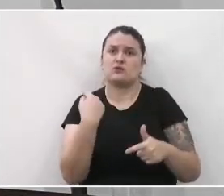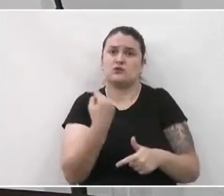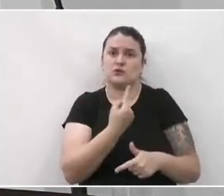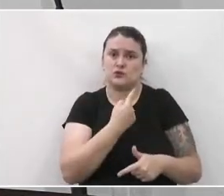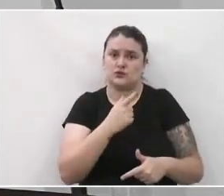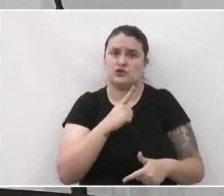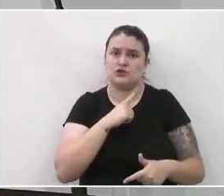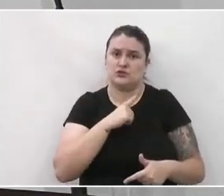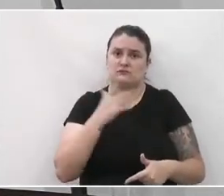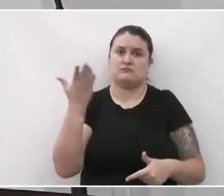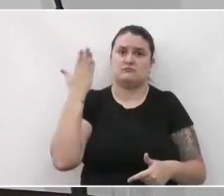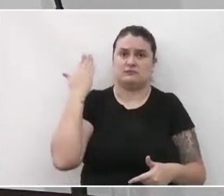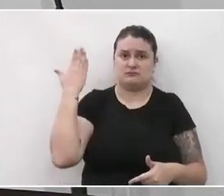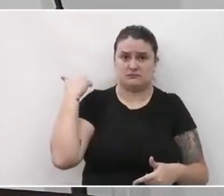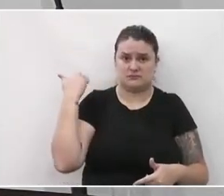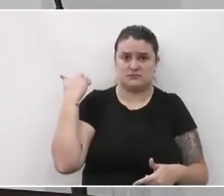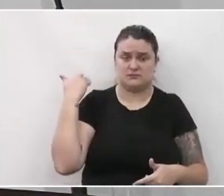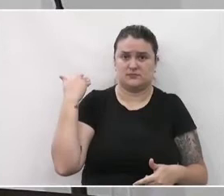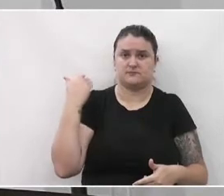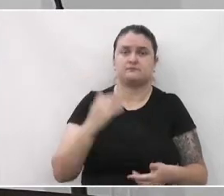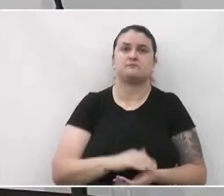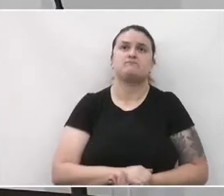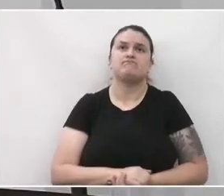tivemos de